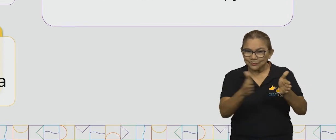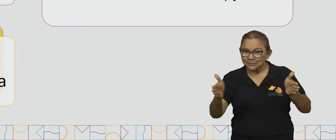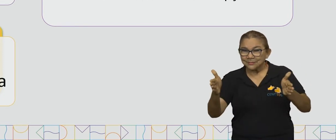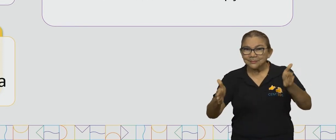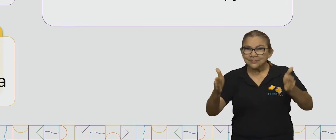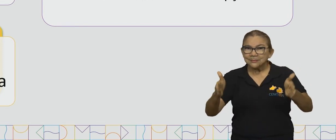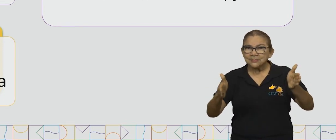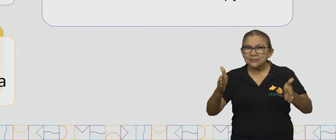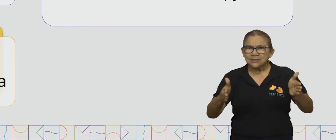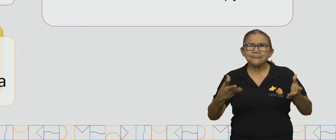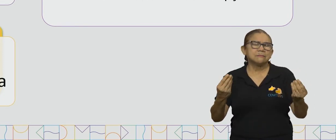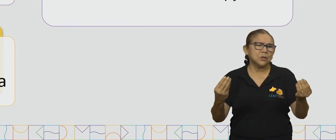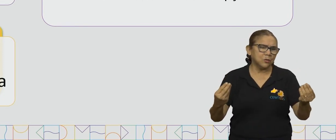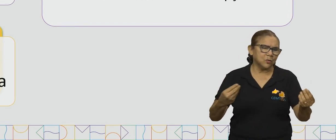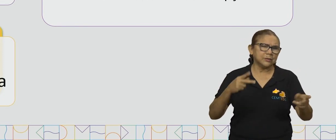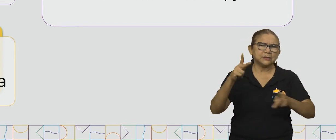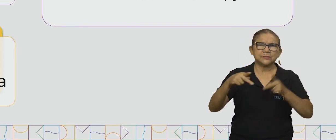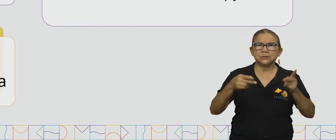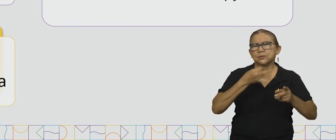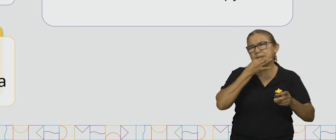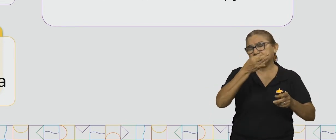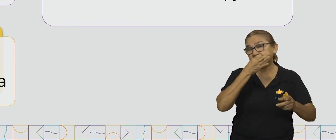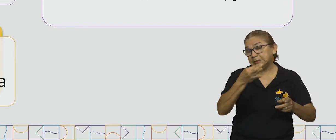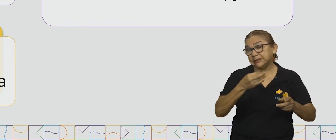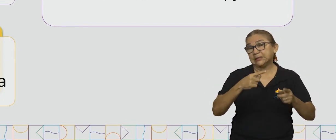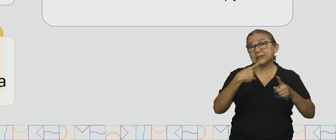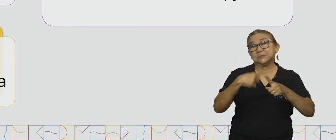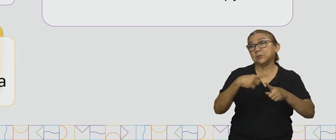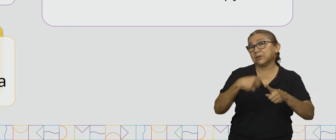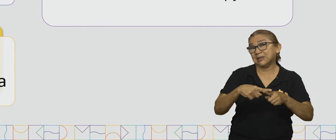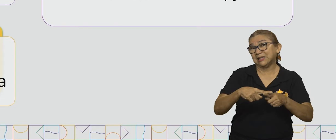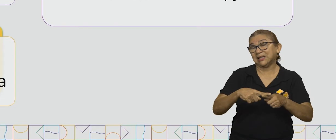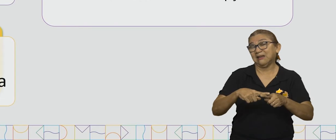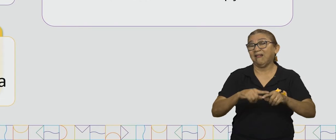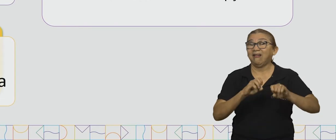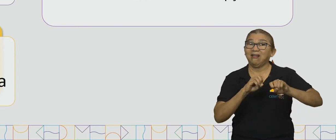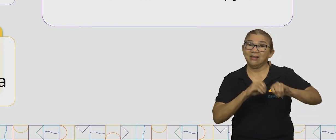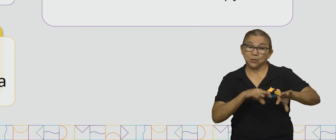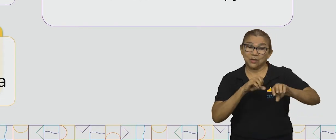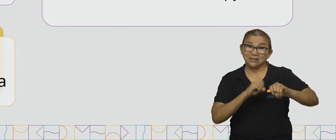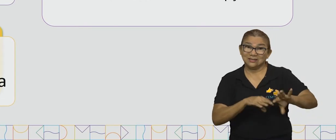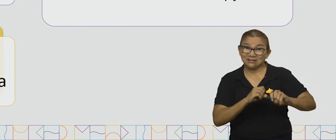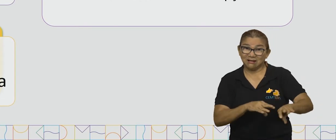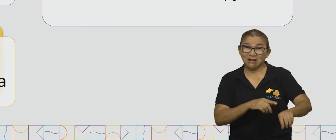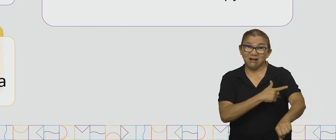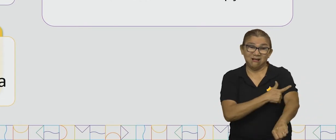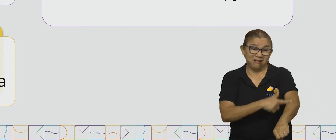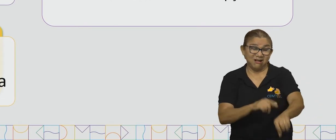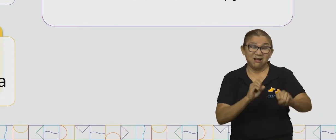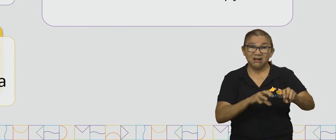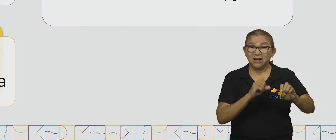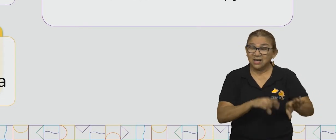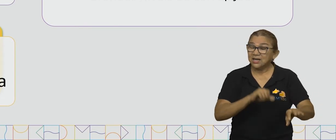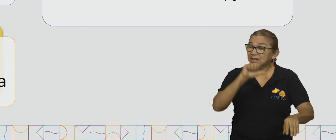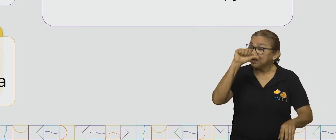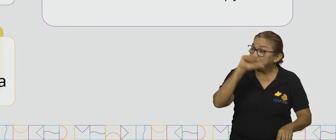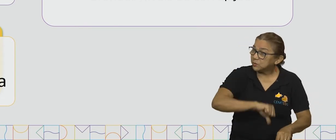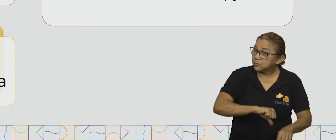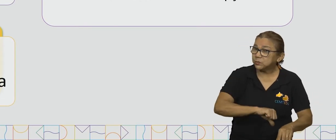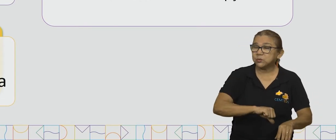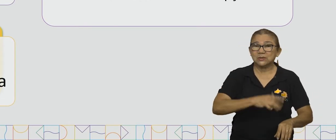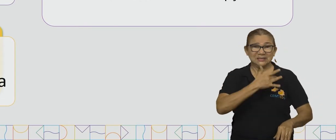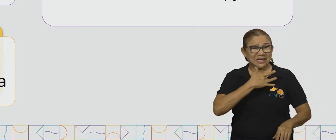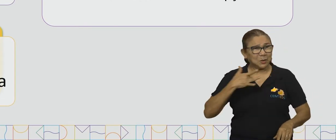que muitas áreas do país, como saúde e educação, seguem caóticas, e os grandes níveis de corrupção ainda impedem